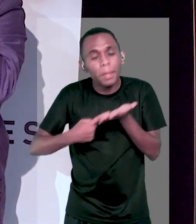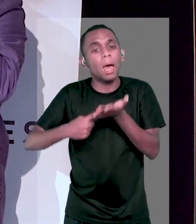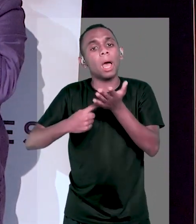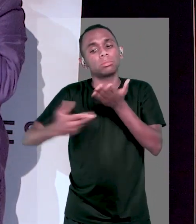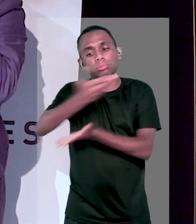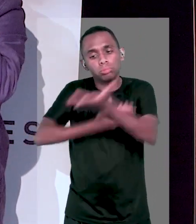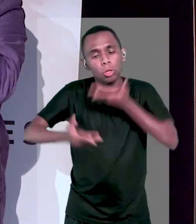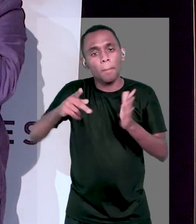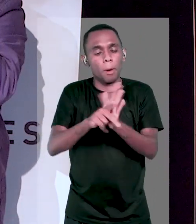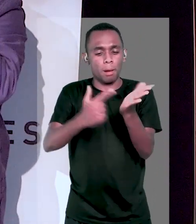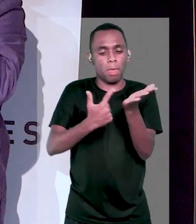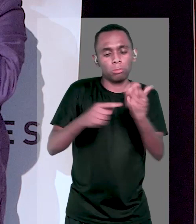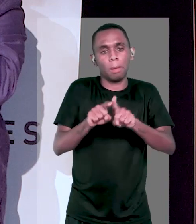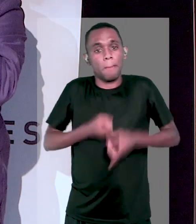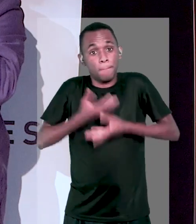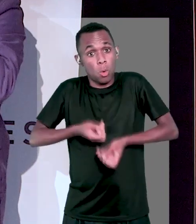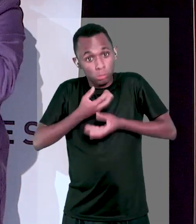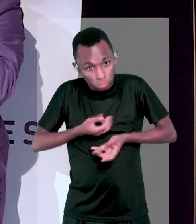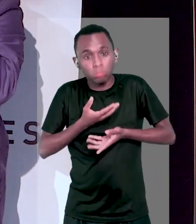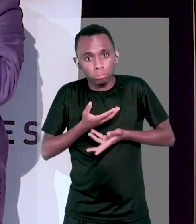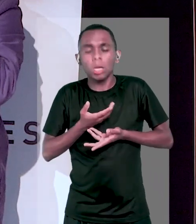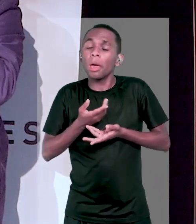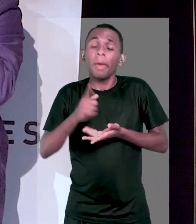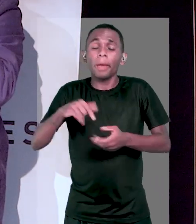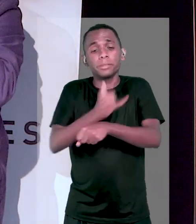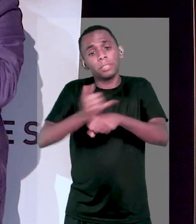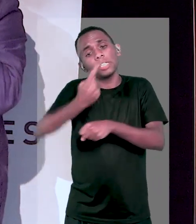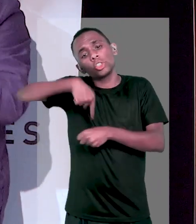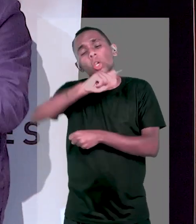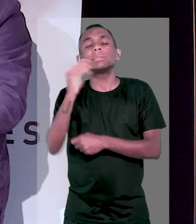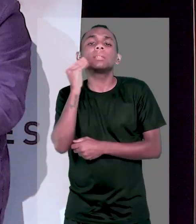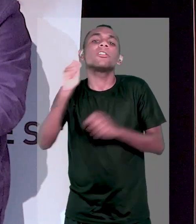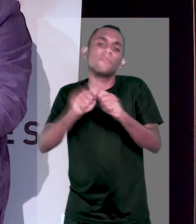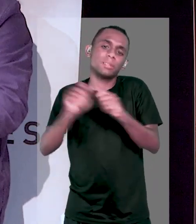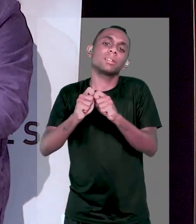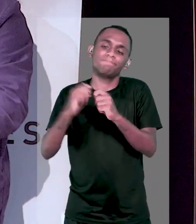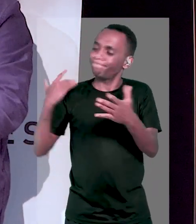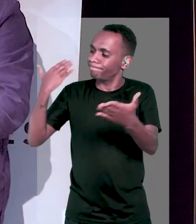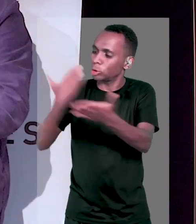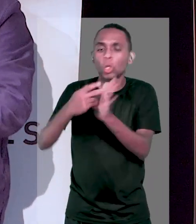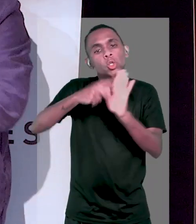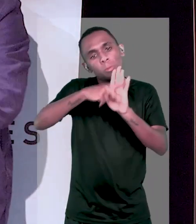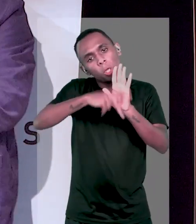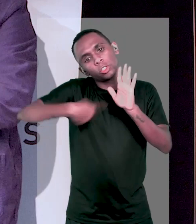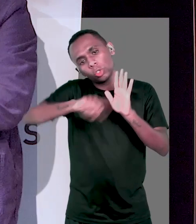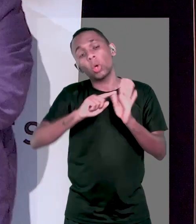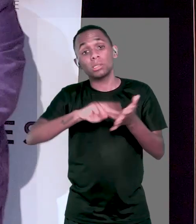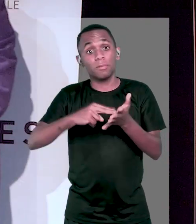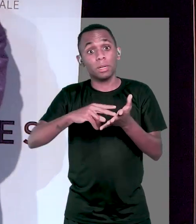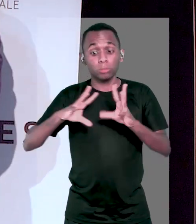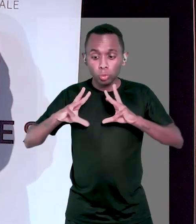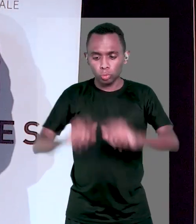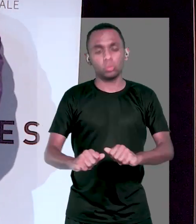poesia é o amor realizado do desejo que permanece desejo. É isso o